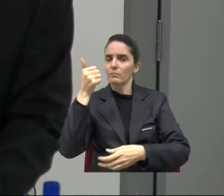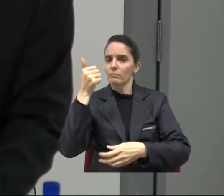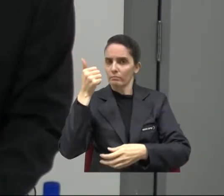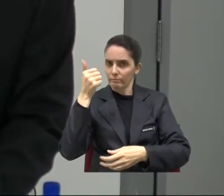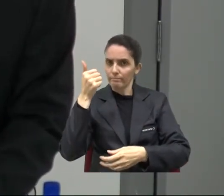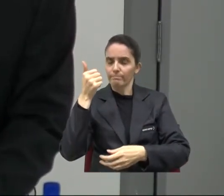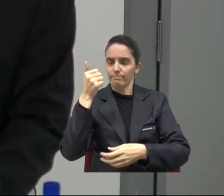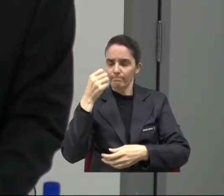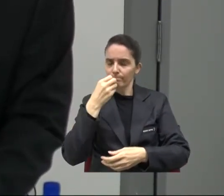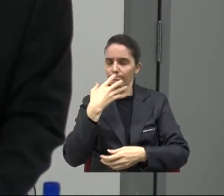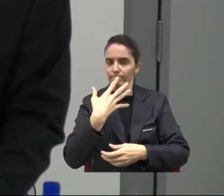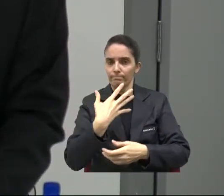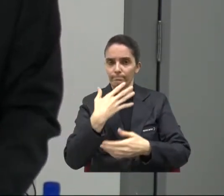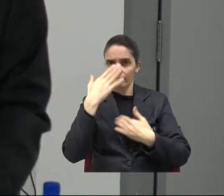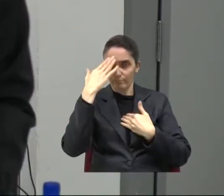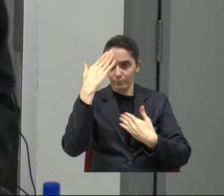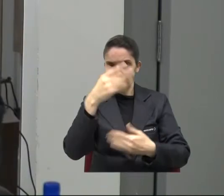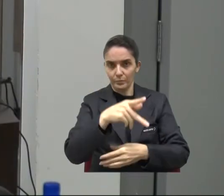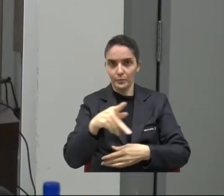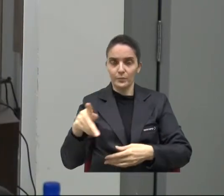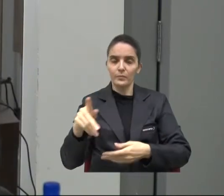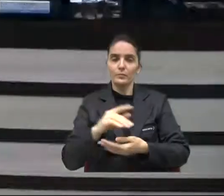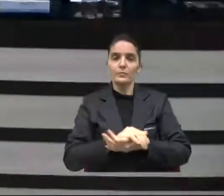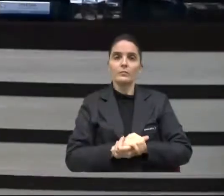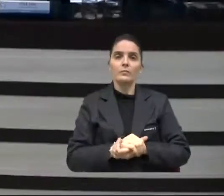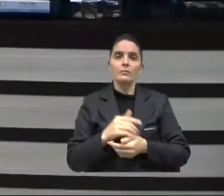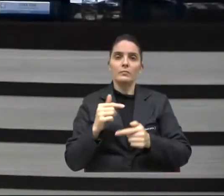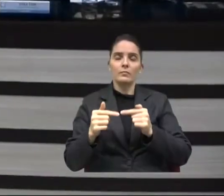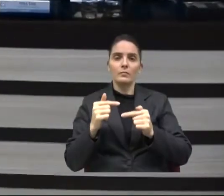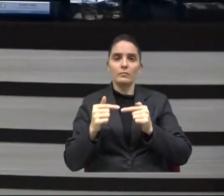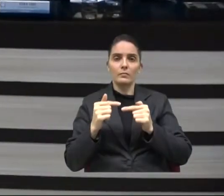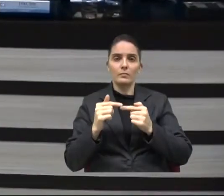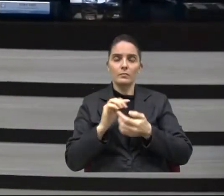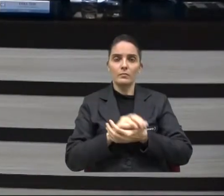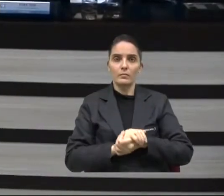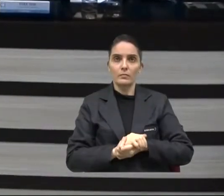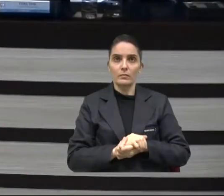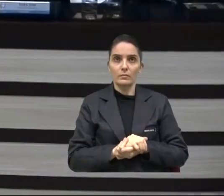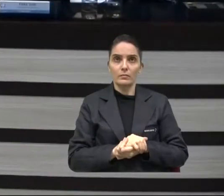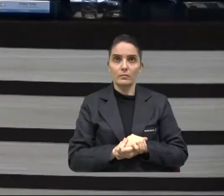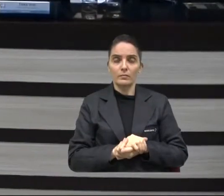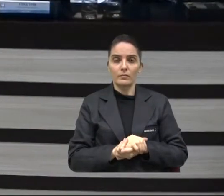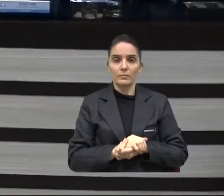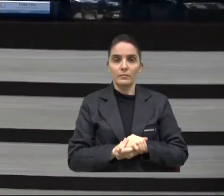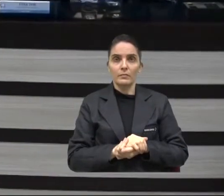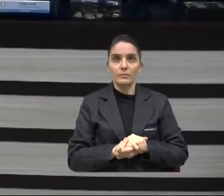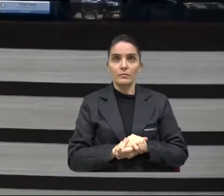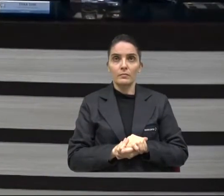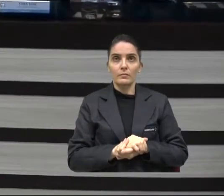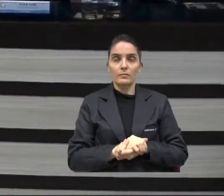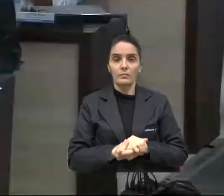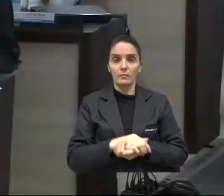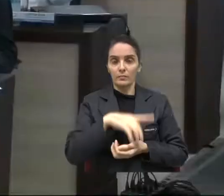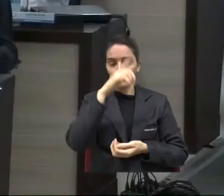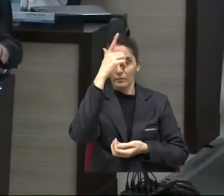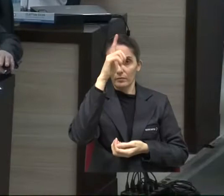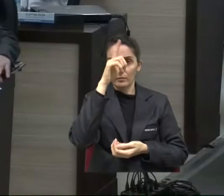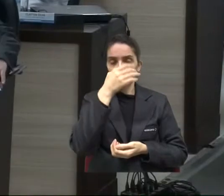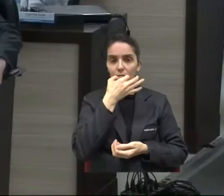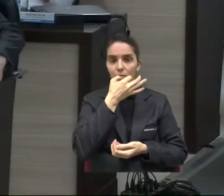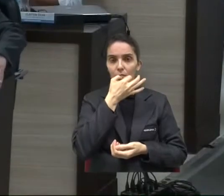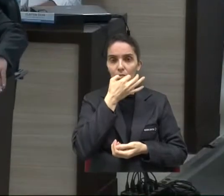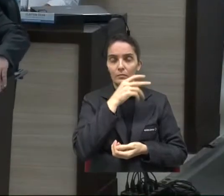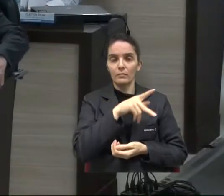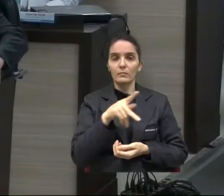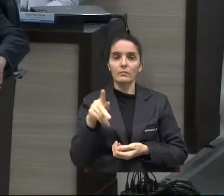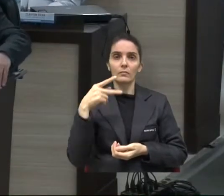feliz de resolver esse problema. Obrigado, senhor presidente. Continua a discussão. Eu gostaria de discutir isso. Com a palavra, vereador Lemão. Senhor